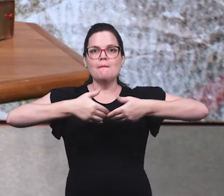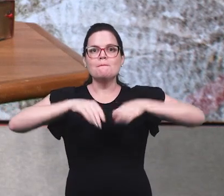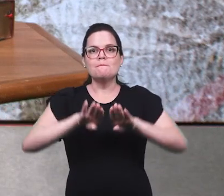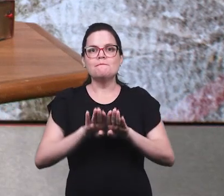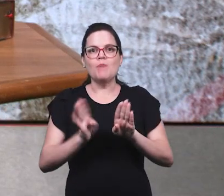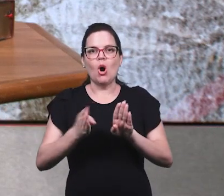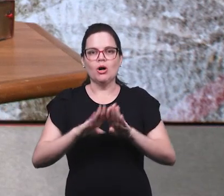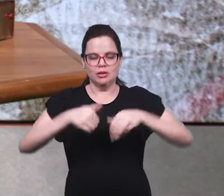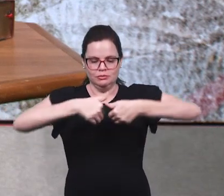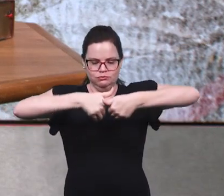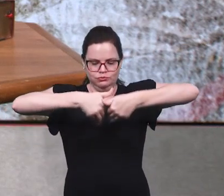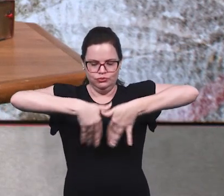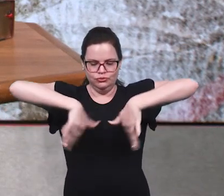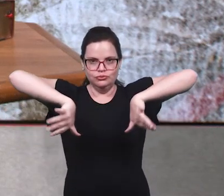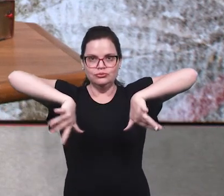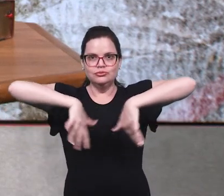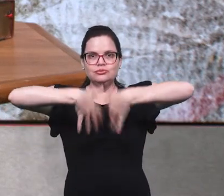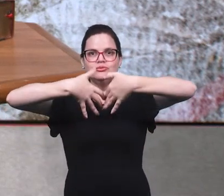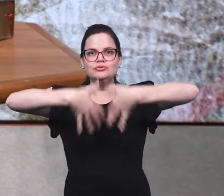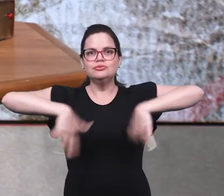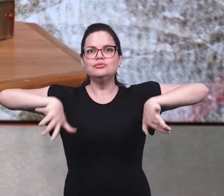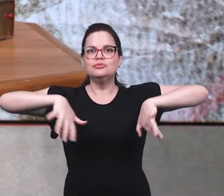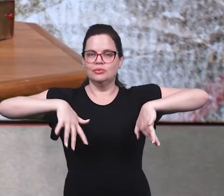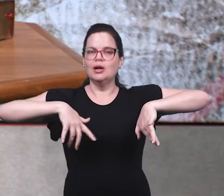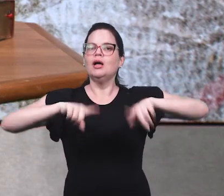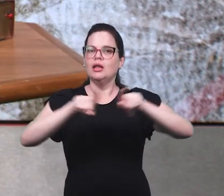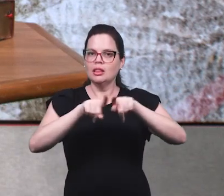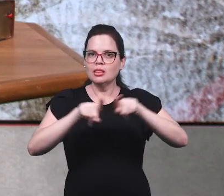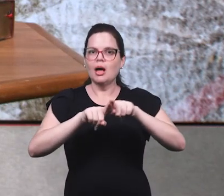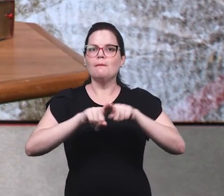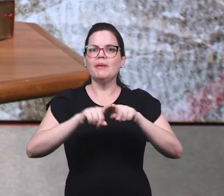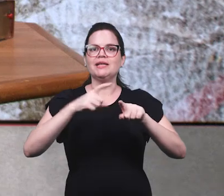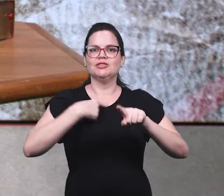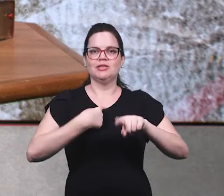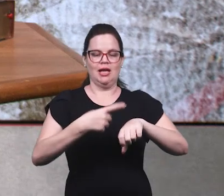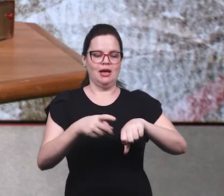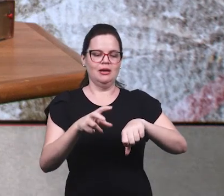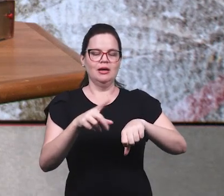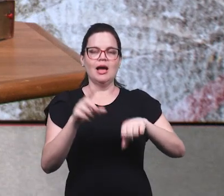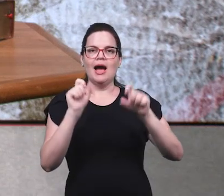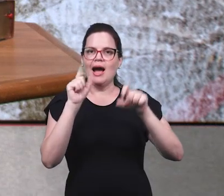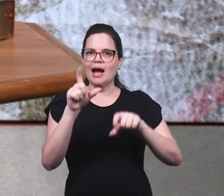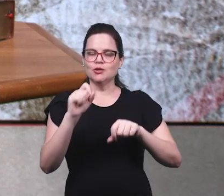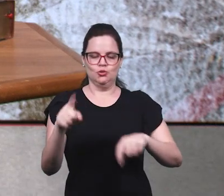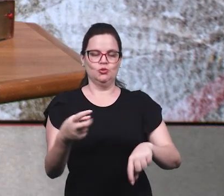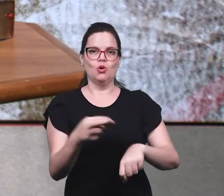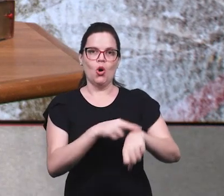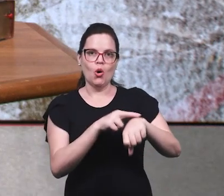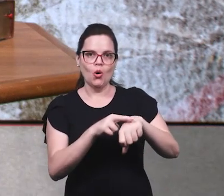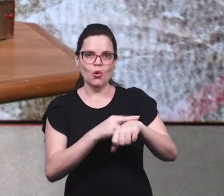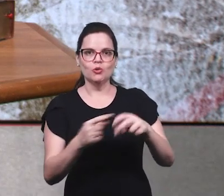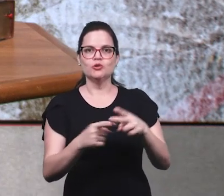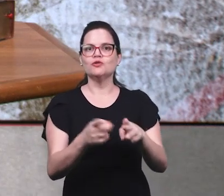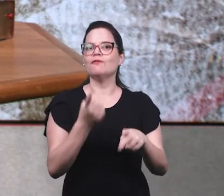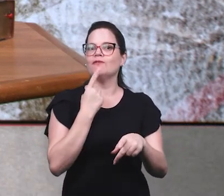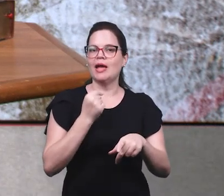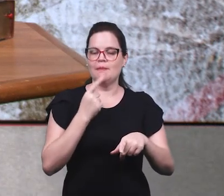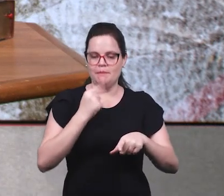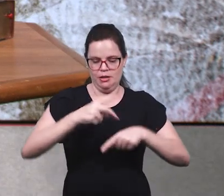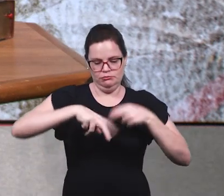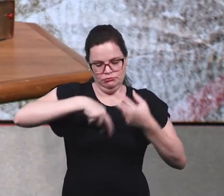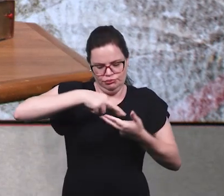púrpura e carmesim, e de linho fino torcido, de obra de bordador, e farás para